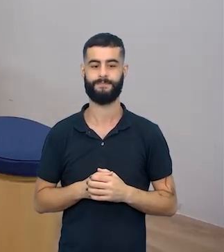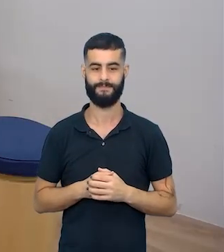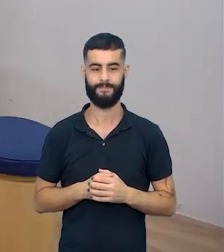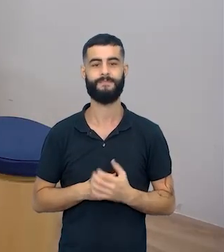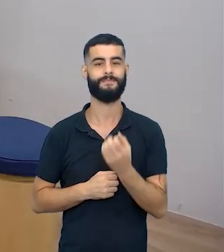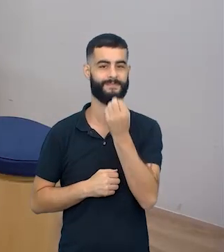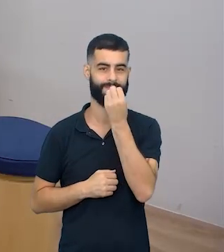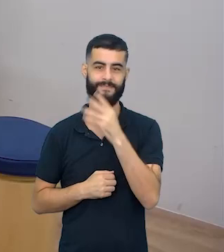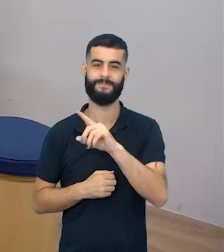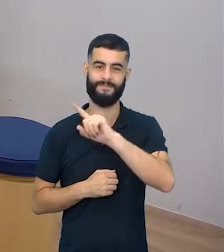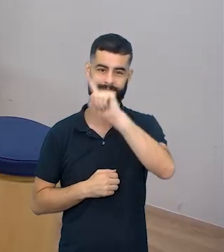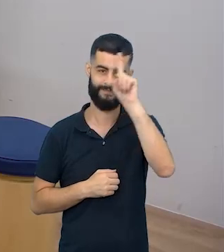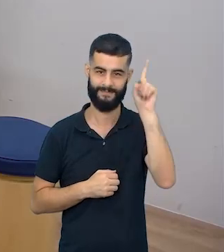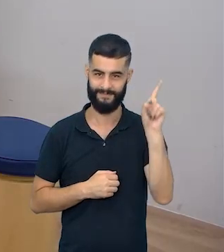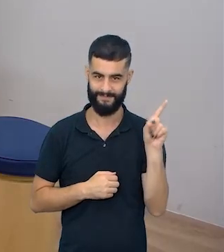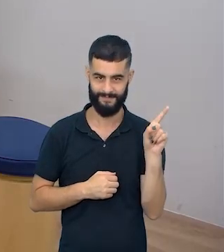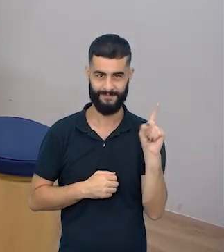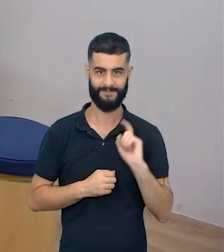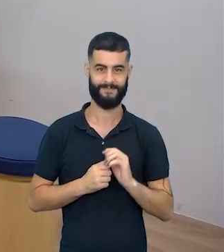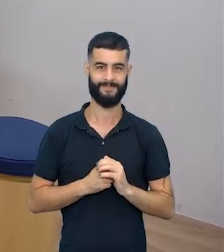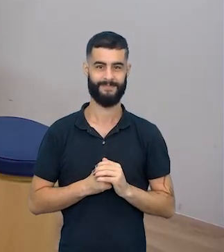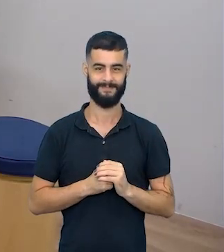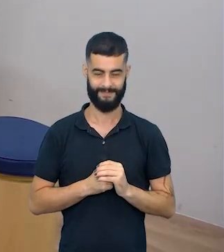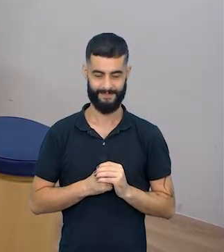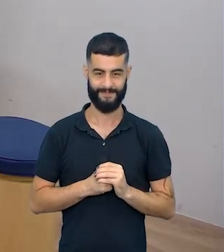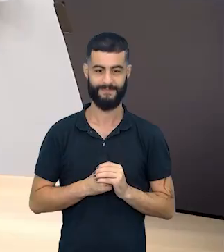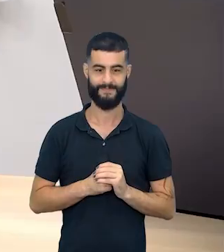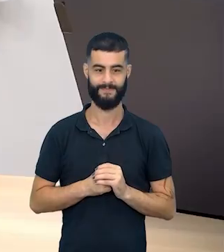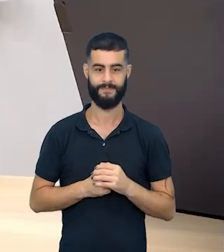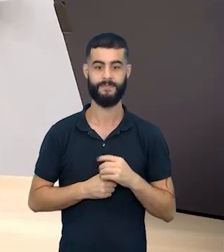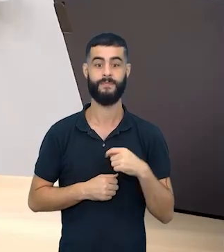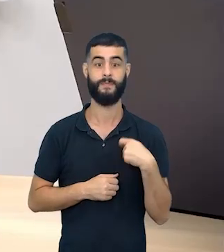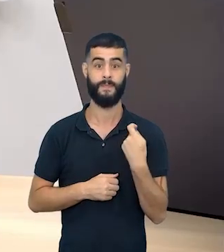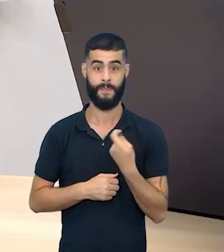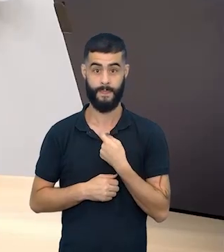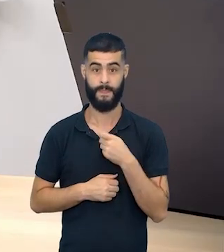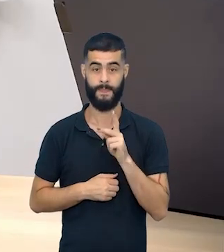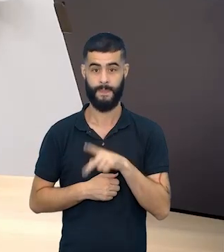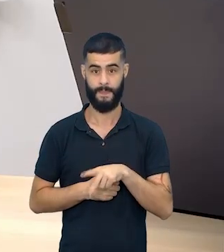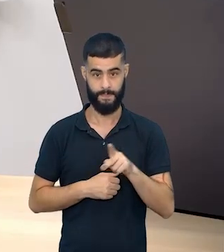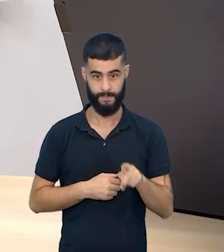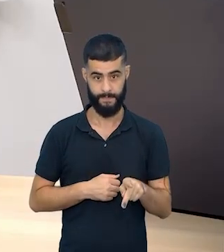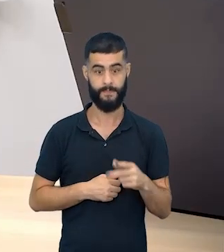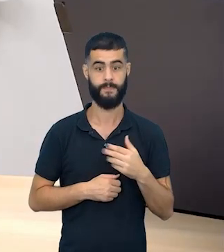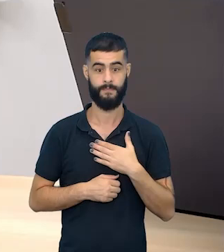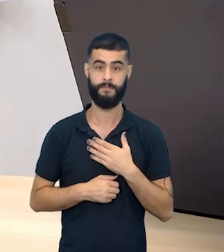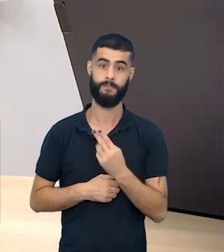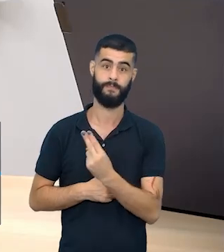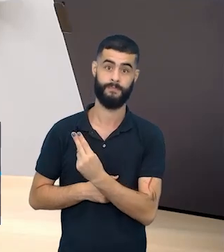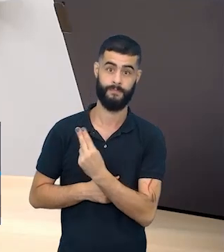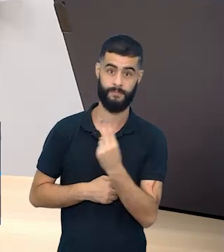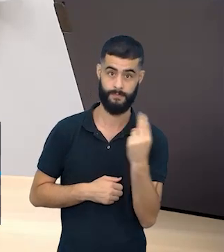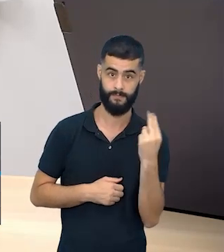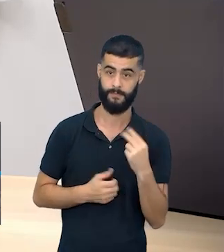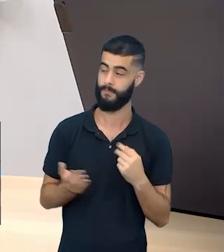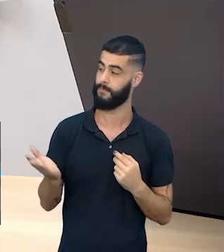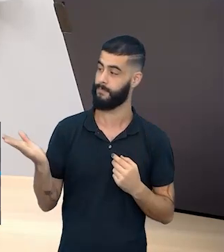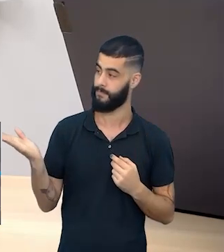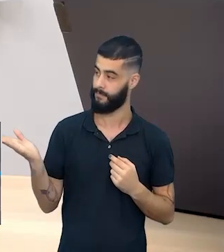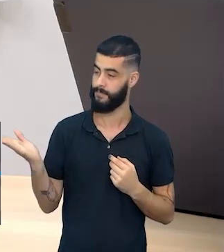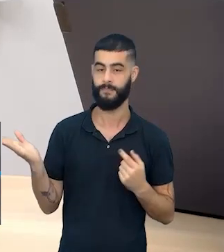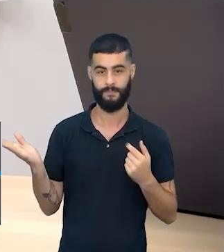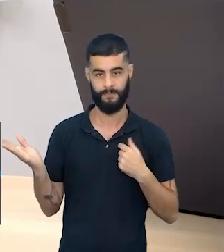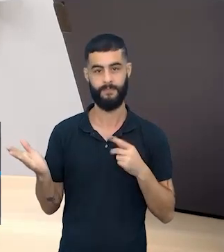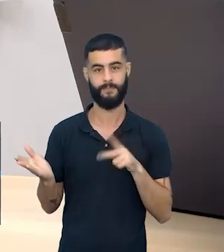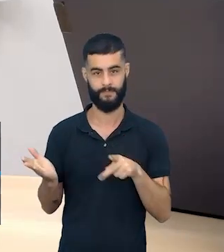Bom dia, Ademir. Então, meu nome é Kimíssima Comac, sou formadora da EFAP da área de Ciências da